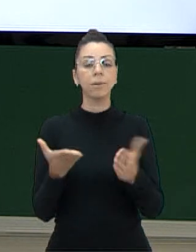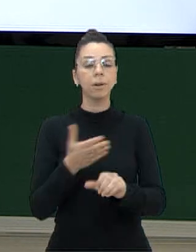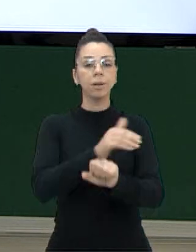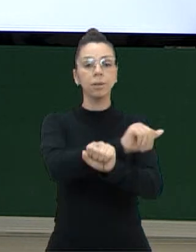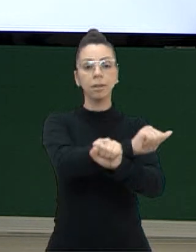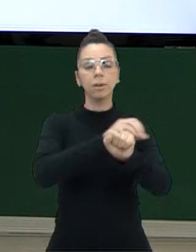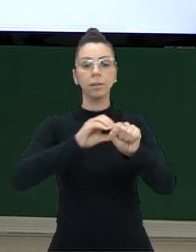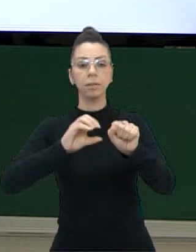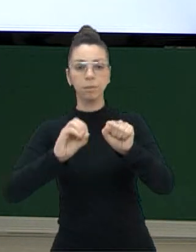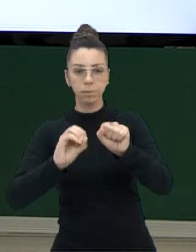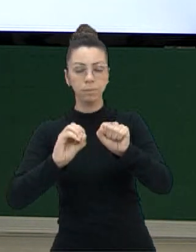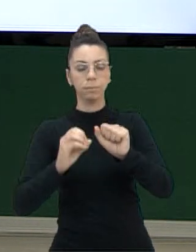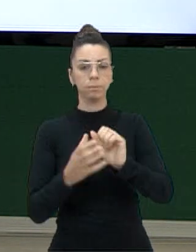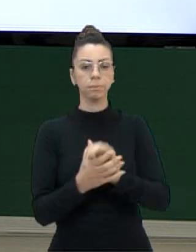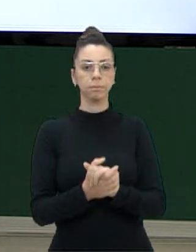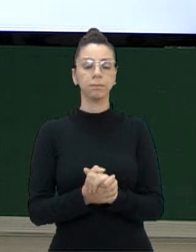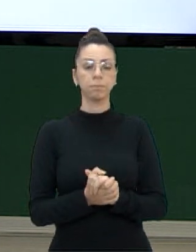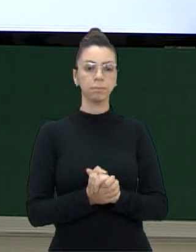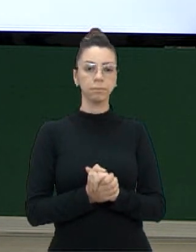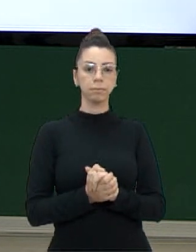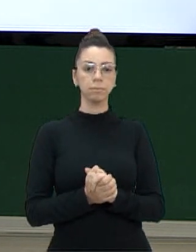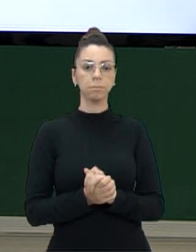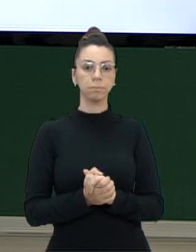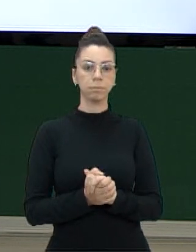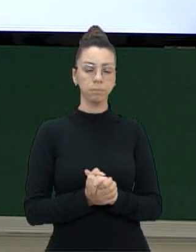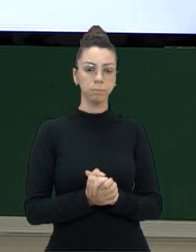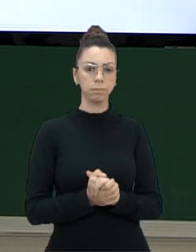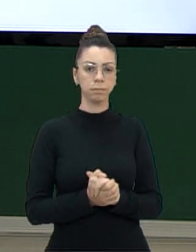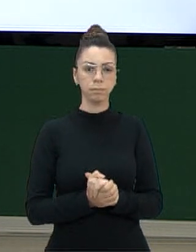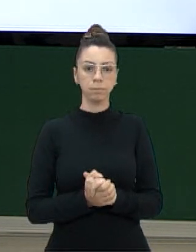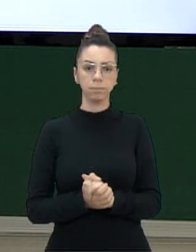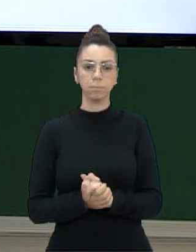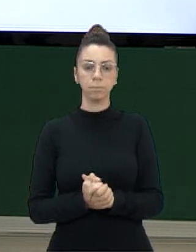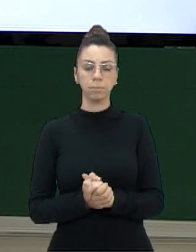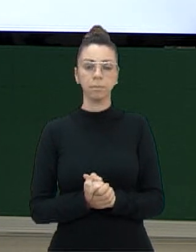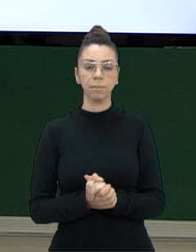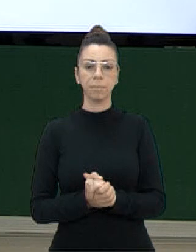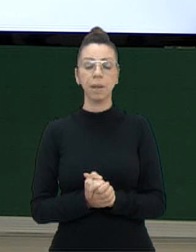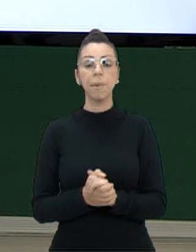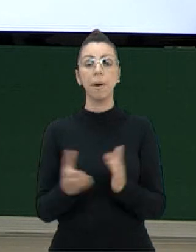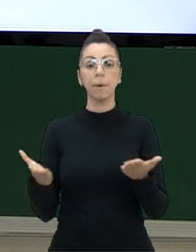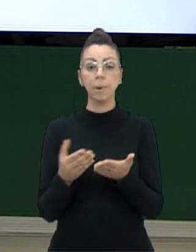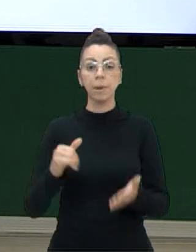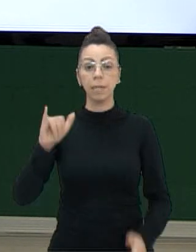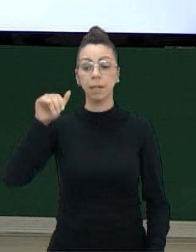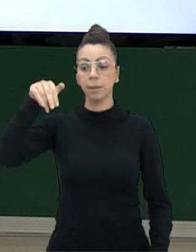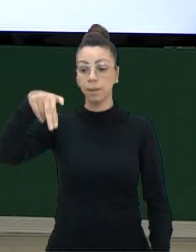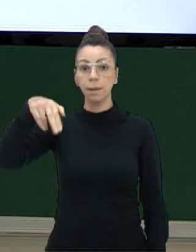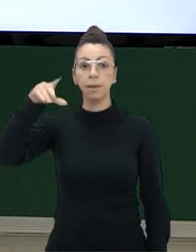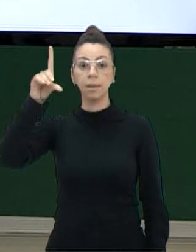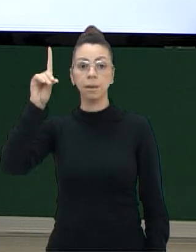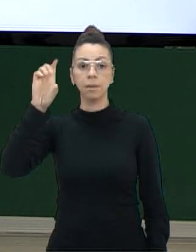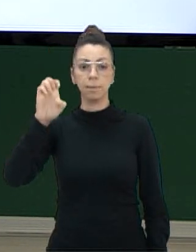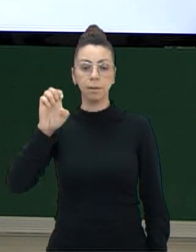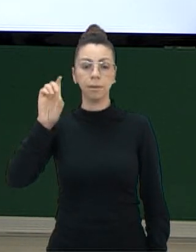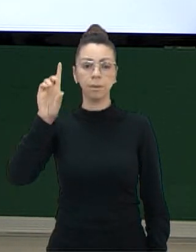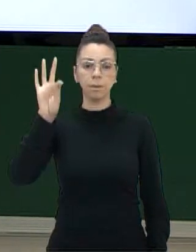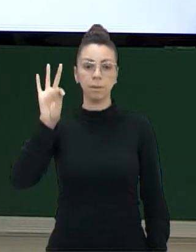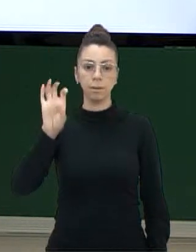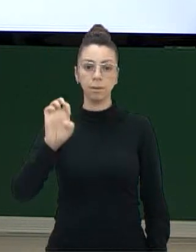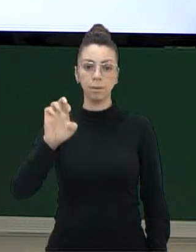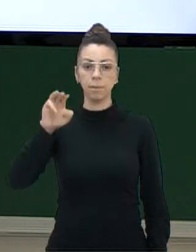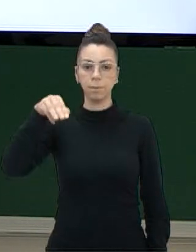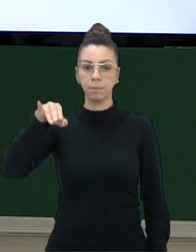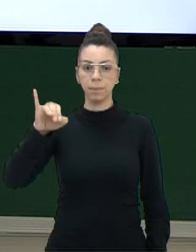indeterminantes indefinidos. Veja que o mesmo esquema dos determinantes. Artículos masculino, feminino, singular e